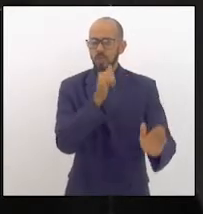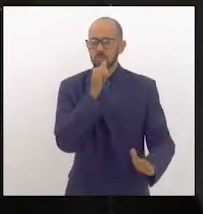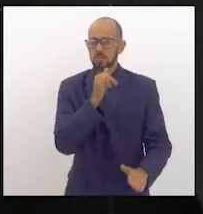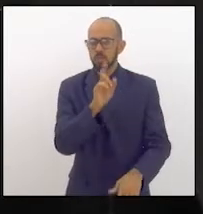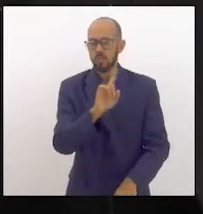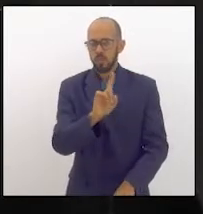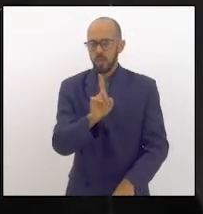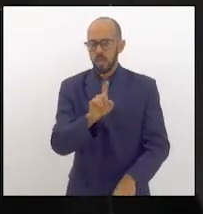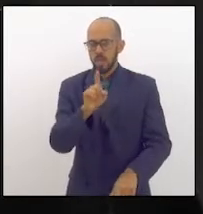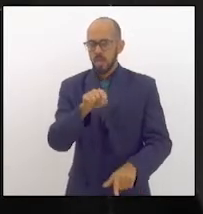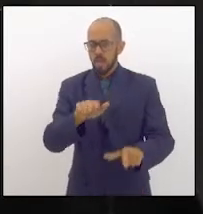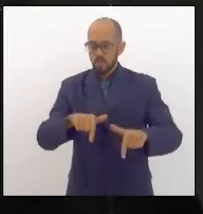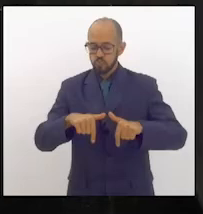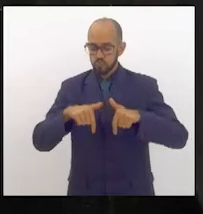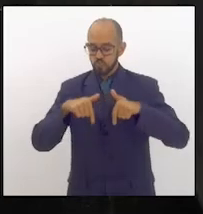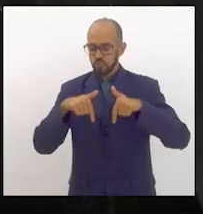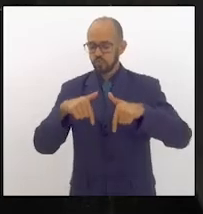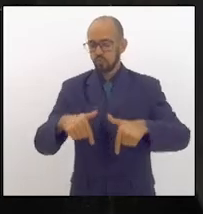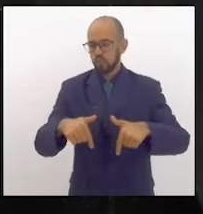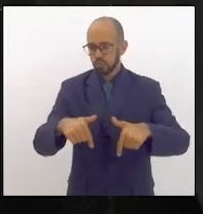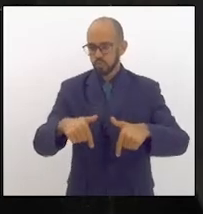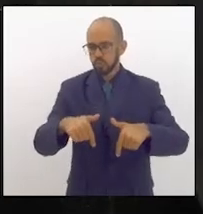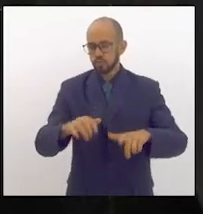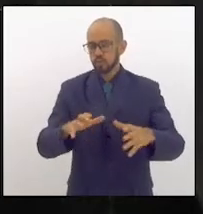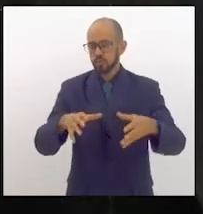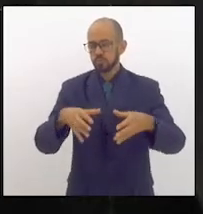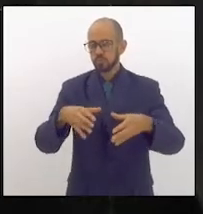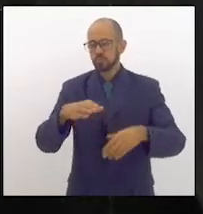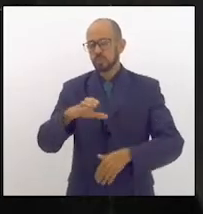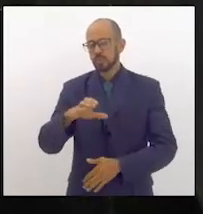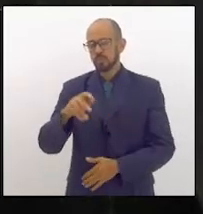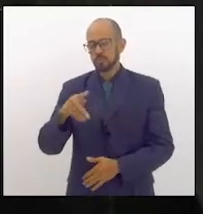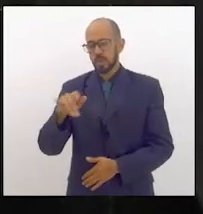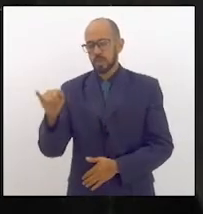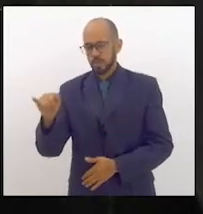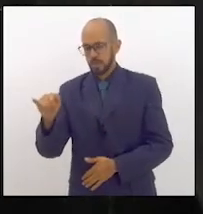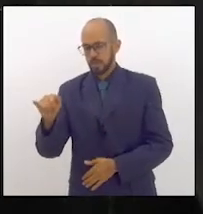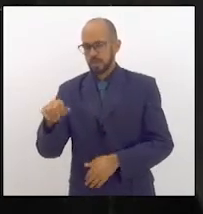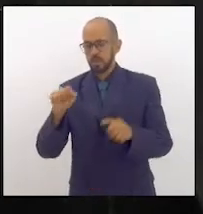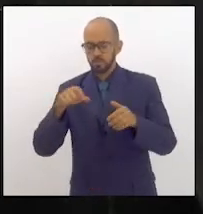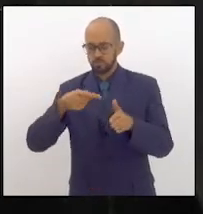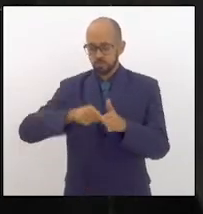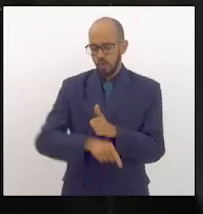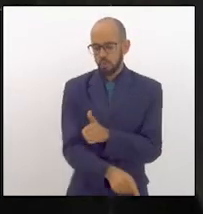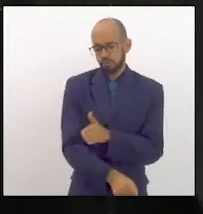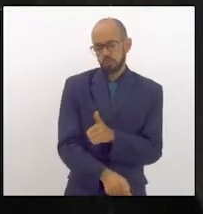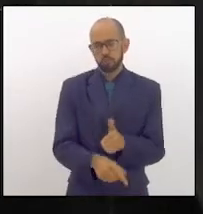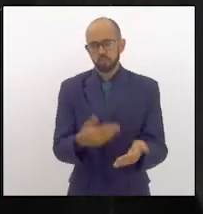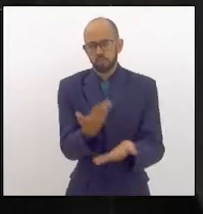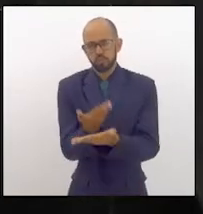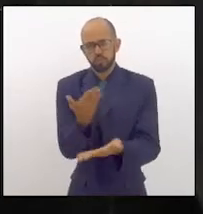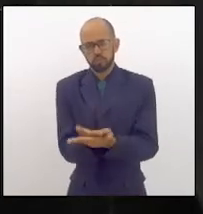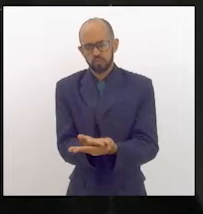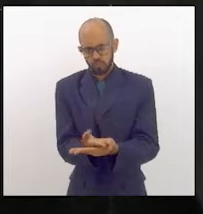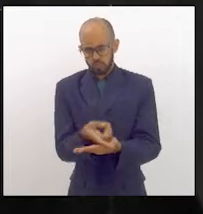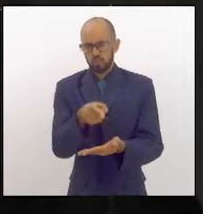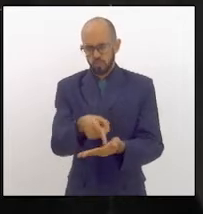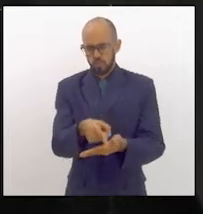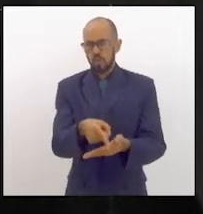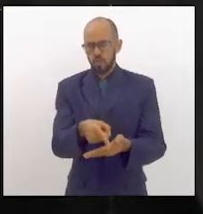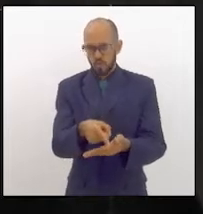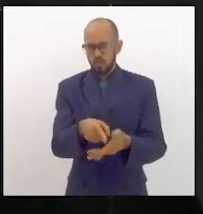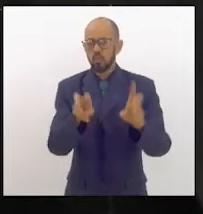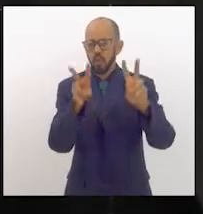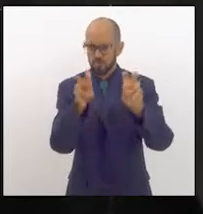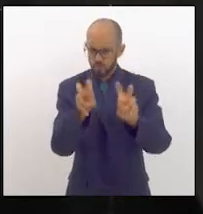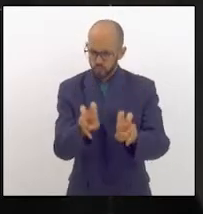esforço deputada Renata de uma comissão parlamentar de inquérito que se aprofundou no exame da matéria que foi